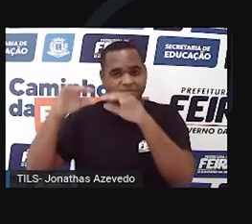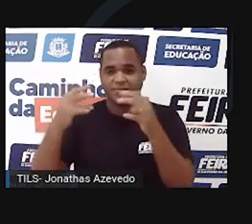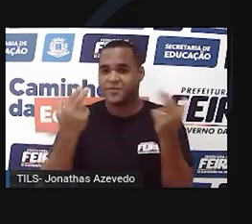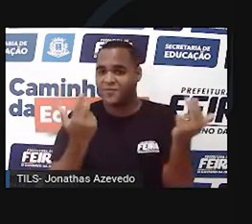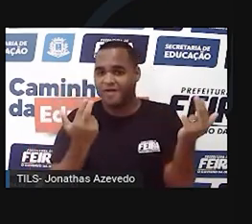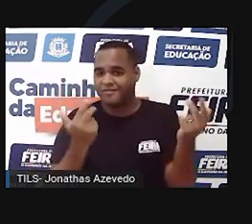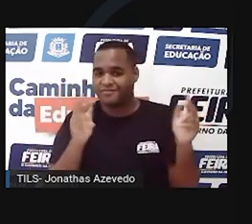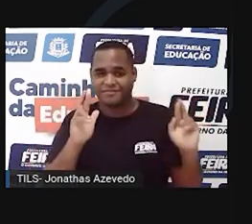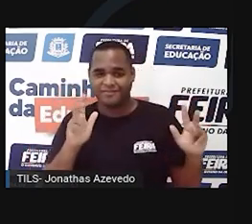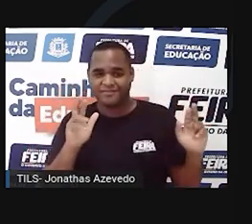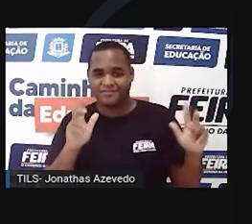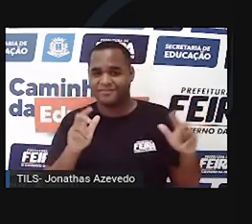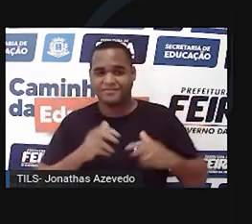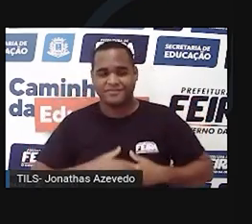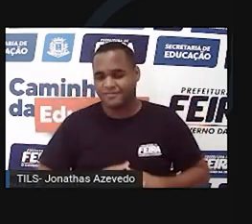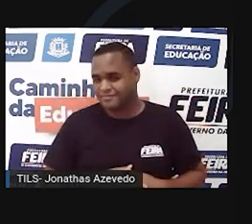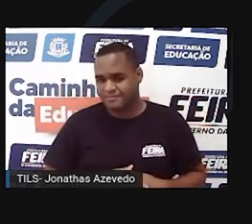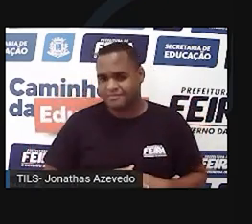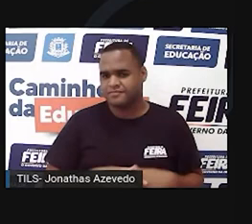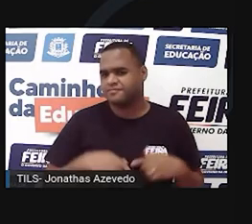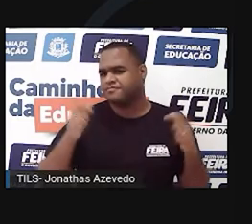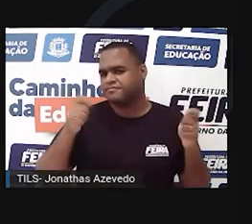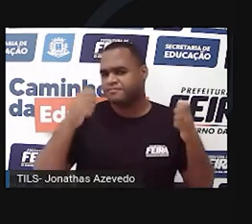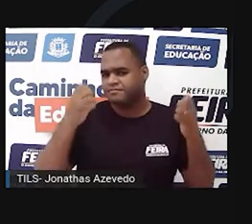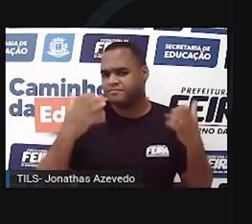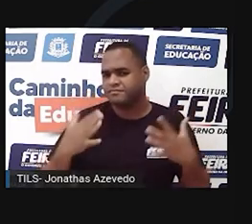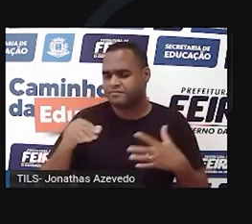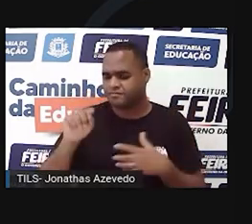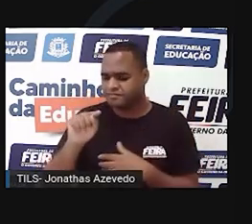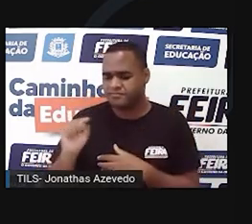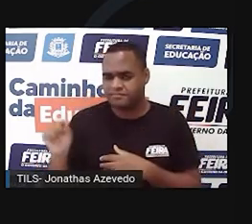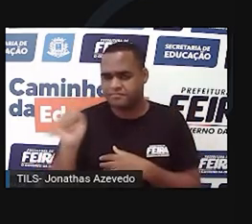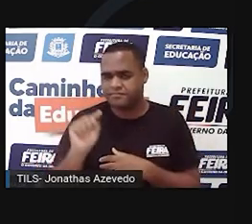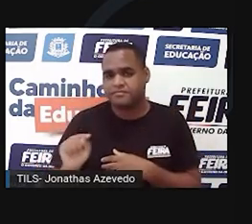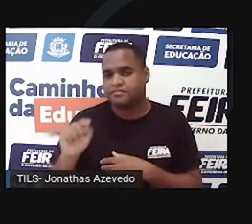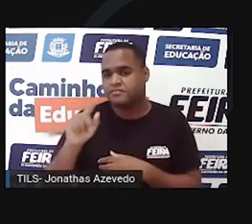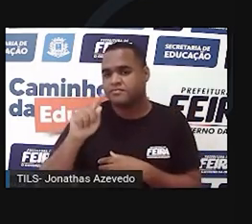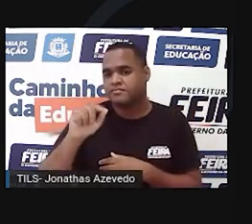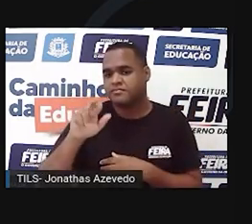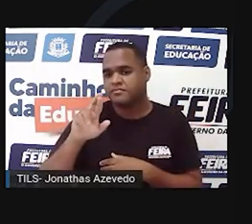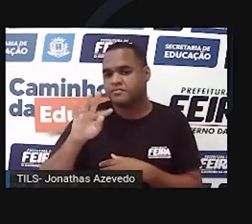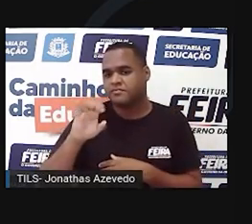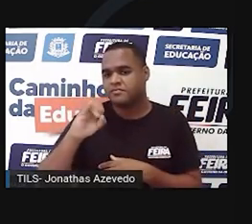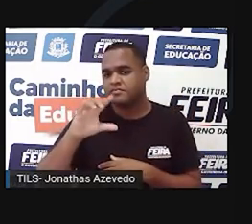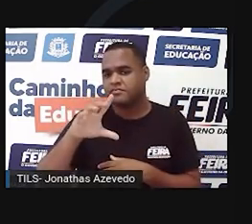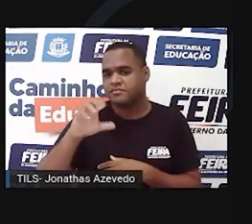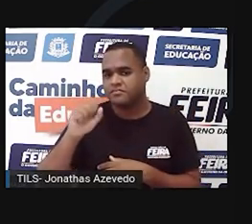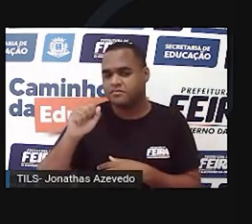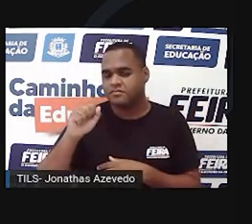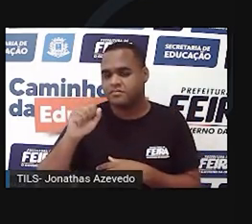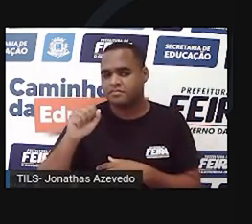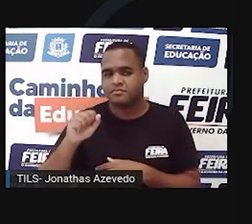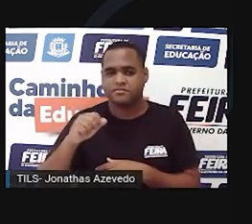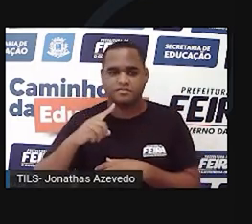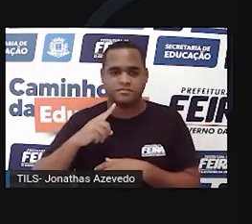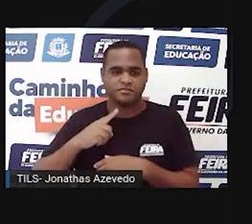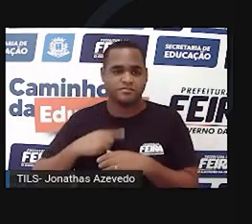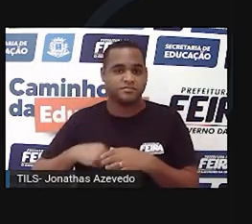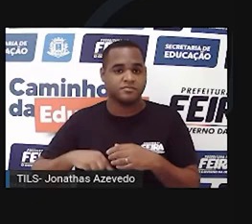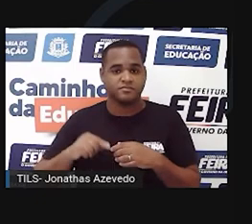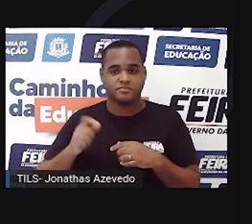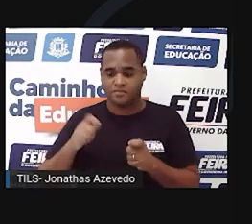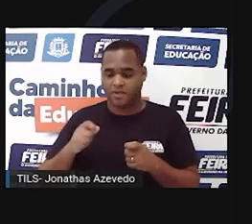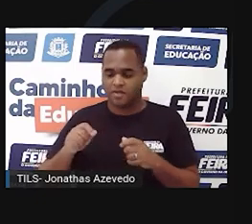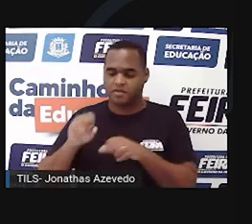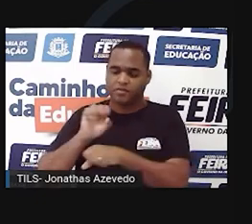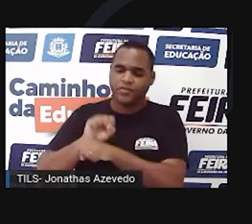aconteceu aqui. Por isso, essas partículas não vão se movimentar tão facilmente igual